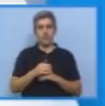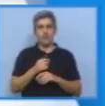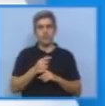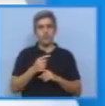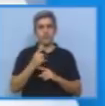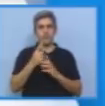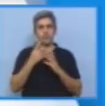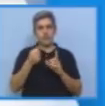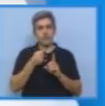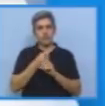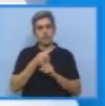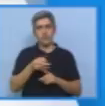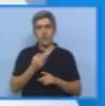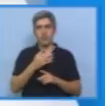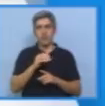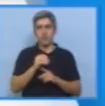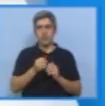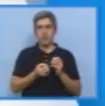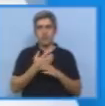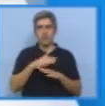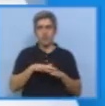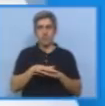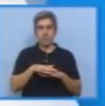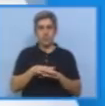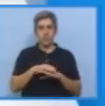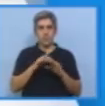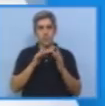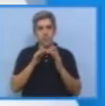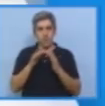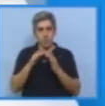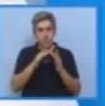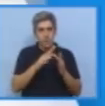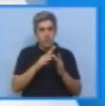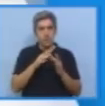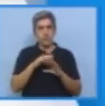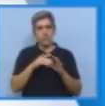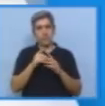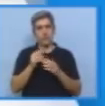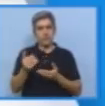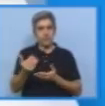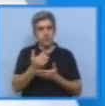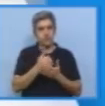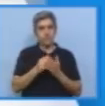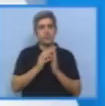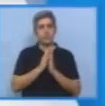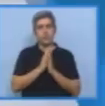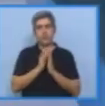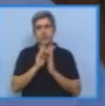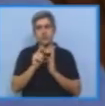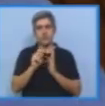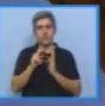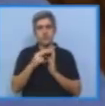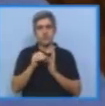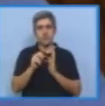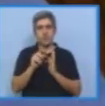um dos grandes desafios de Paulo era criar redes de contacto e fazer uma coleta para Jerusalém.